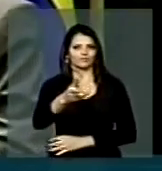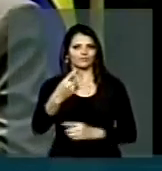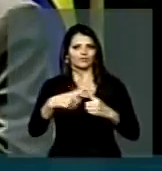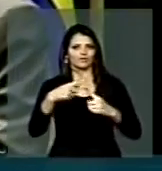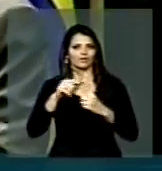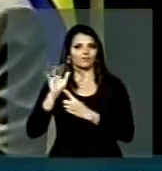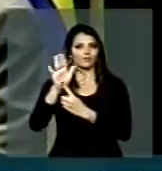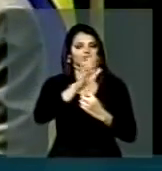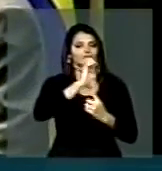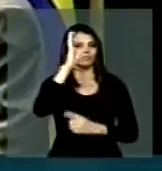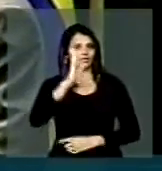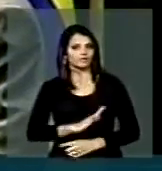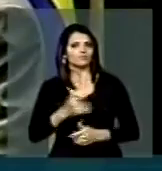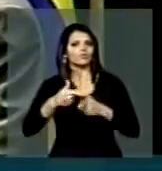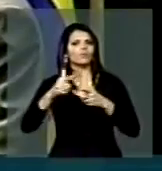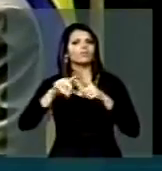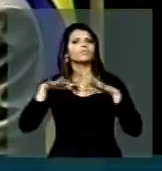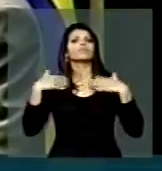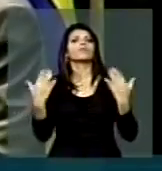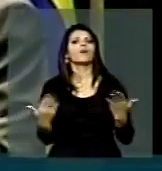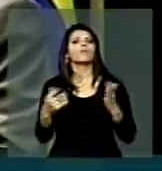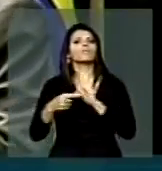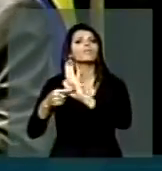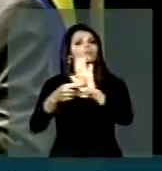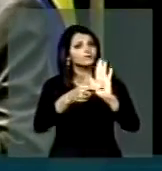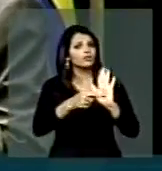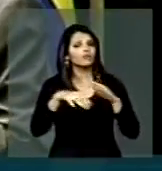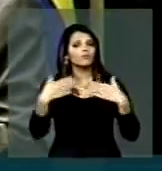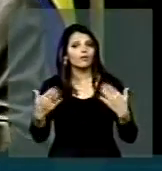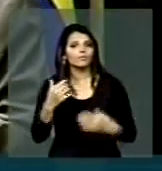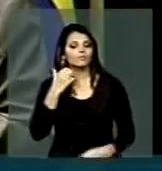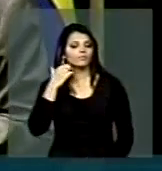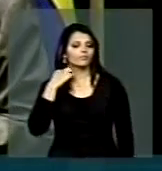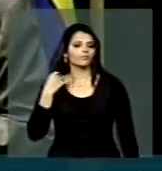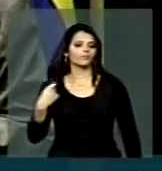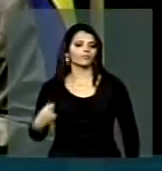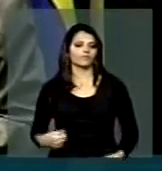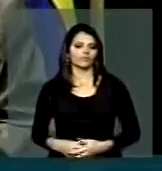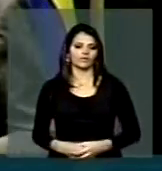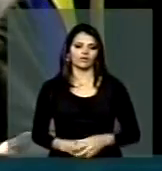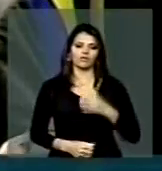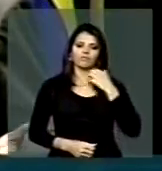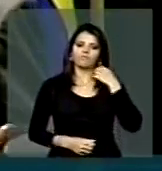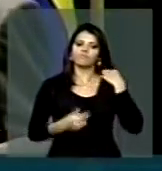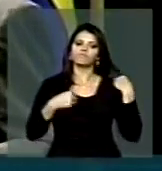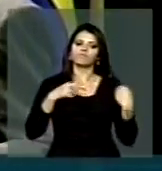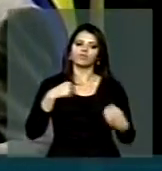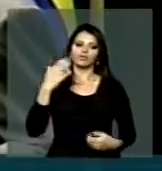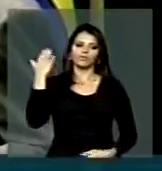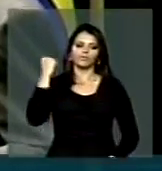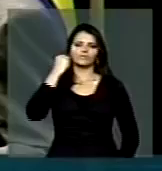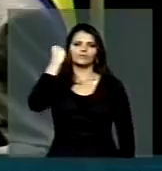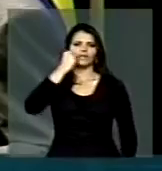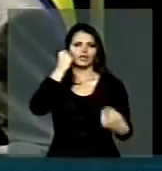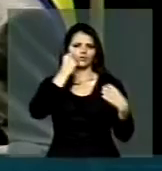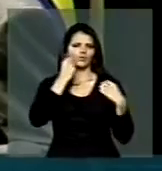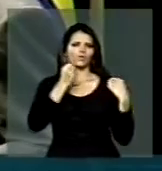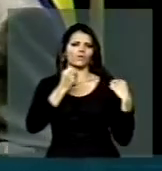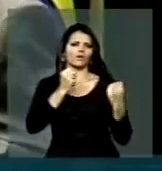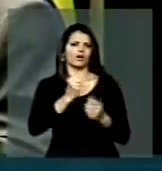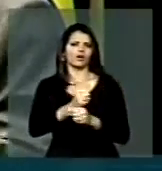quais são os problemas. E eu vou dizer o que talvez seja imprudente, mas enfim, eu fui senador por muitos